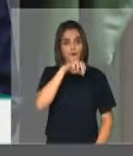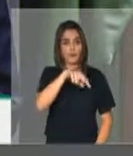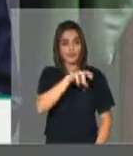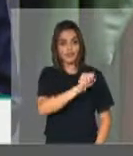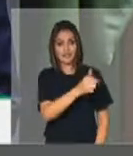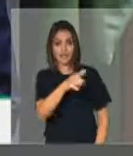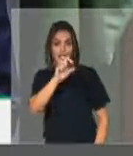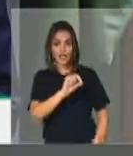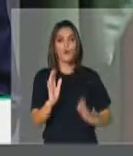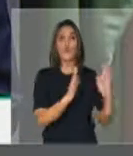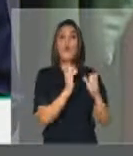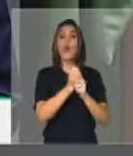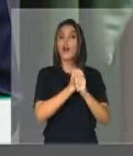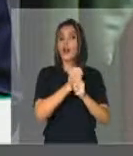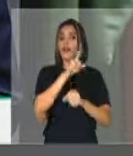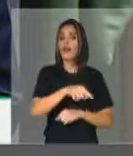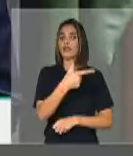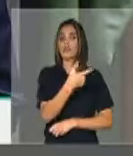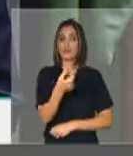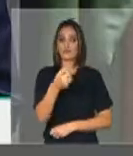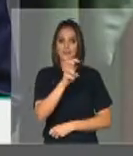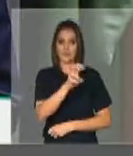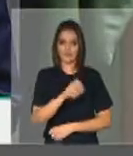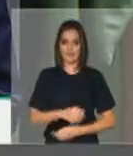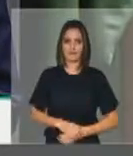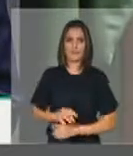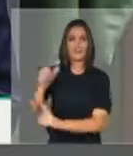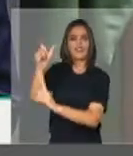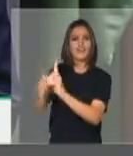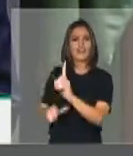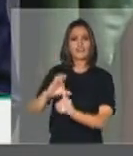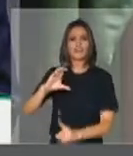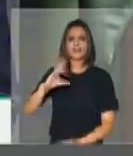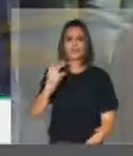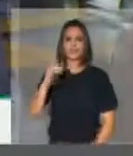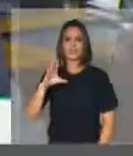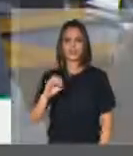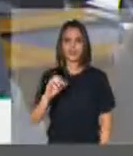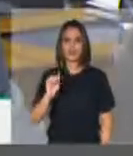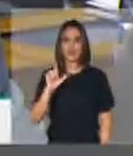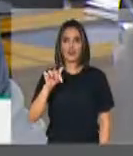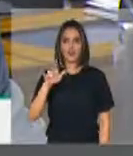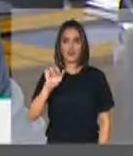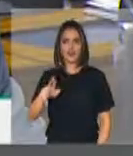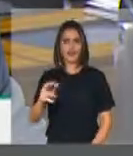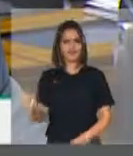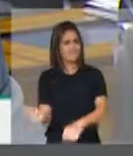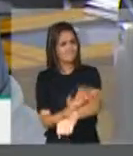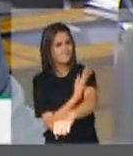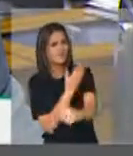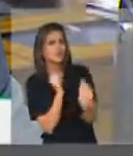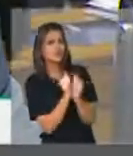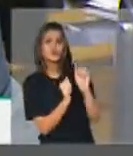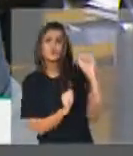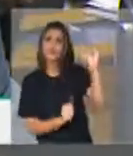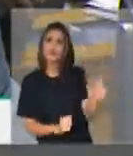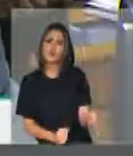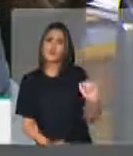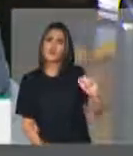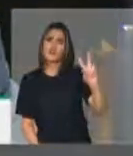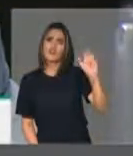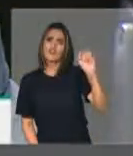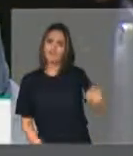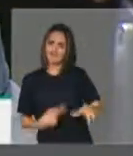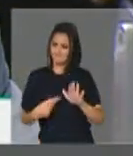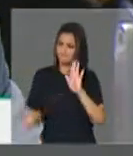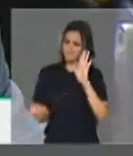em 2005. Chico Alencar se emocionava, junto com Ivan Valente, reconhecendo